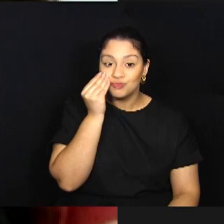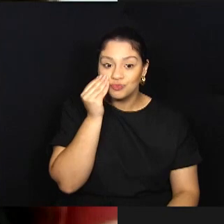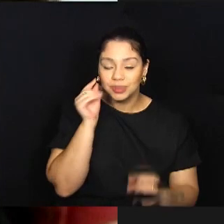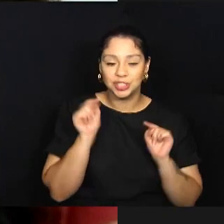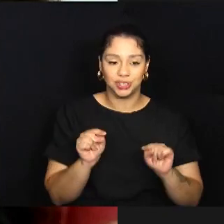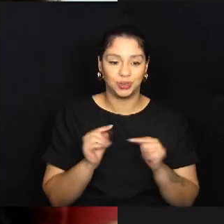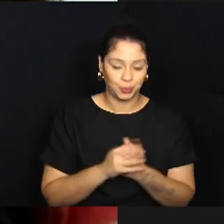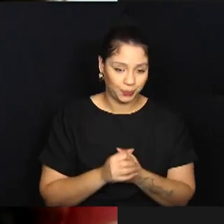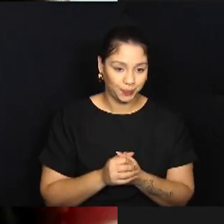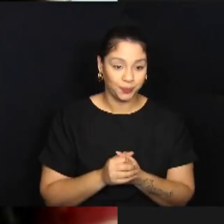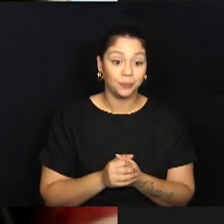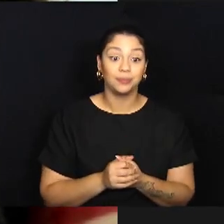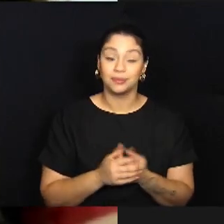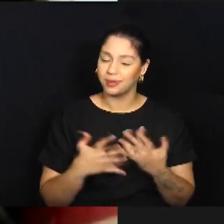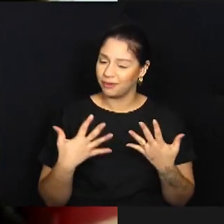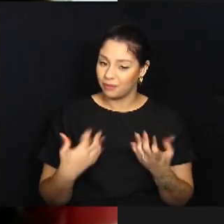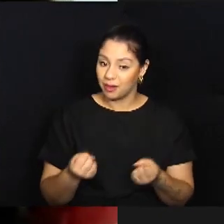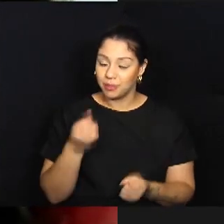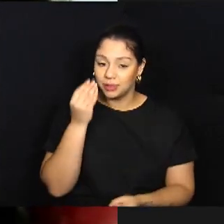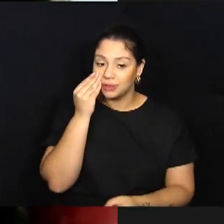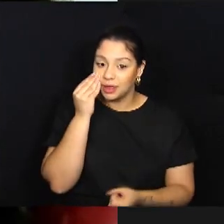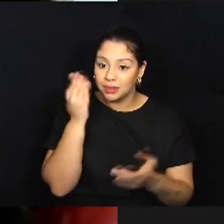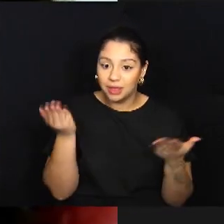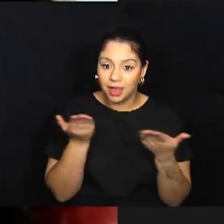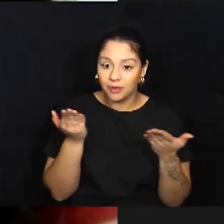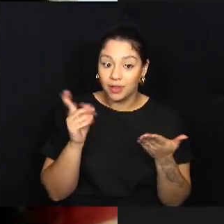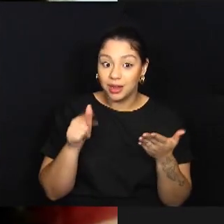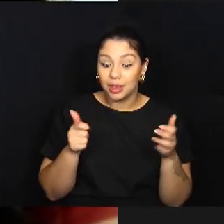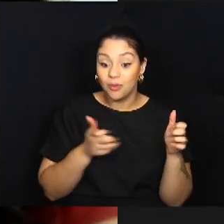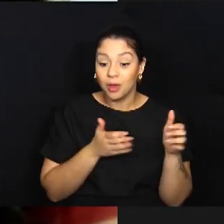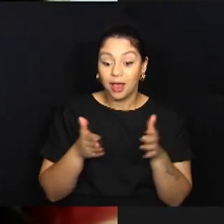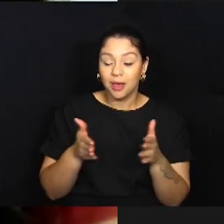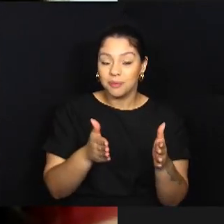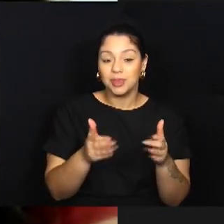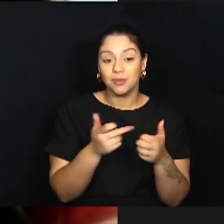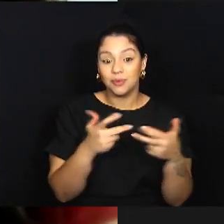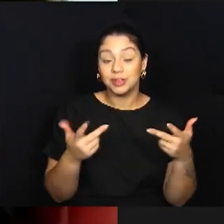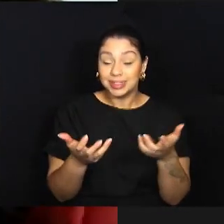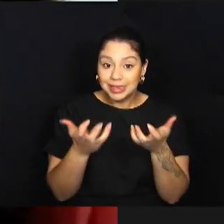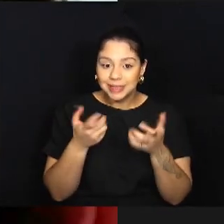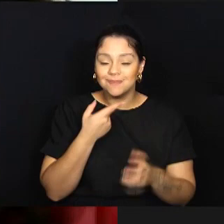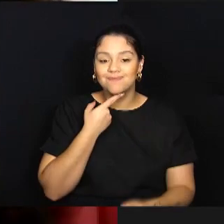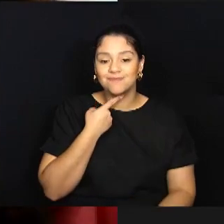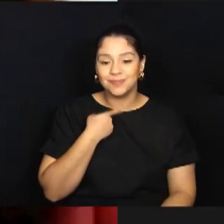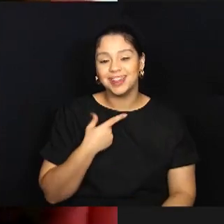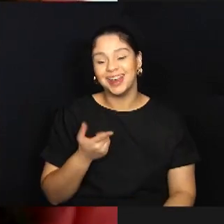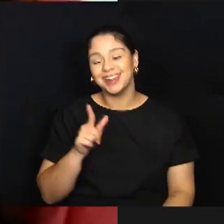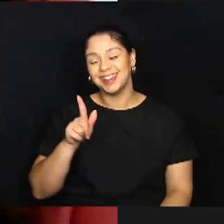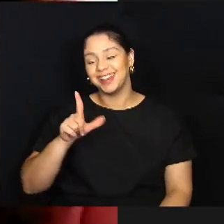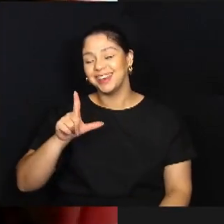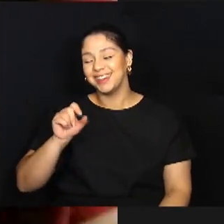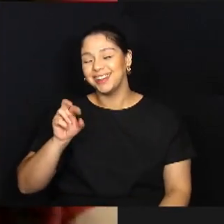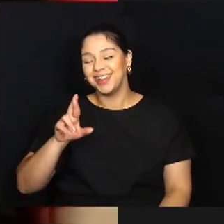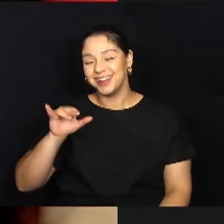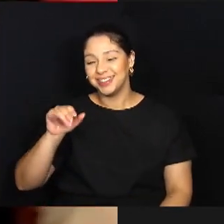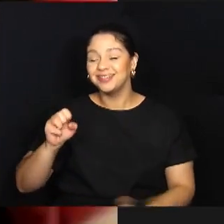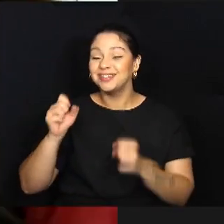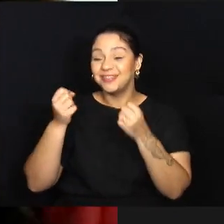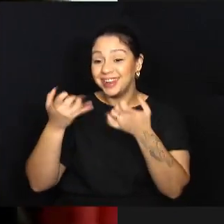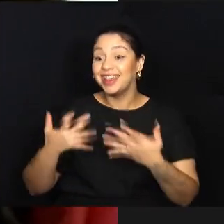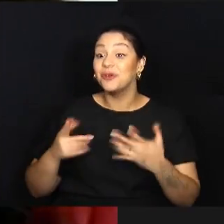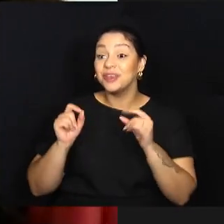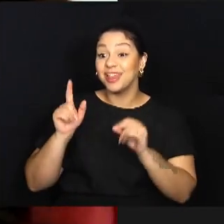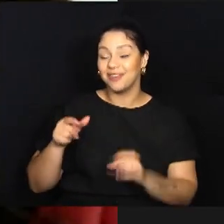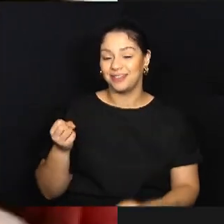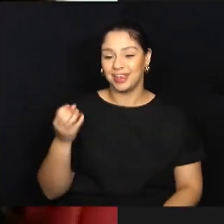A gente, olha, vamos tentar agora fazer o caminho um pouco mais naquilo que a gente quer. Aí agora pode contar um pouquinho o que foi essa viagem, né? Eu